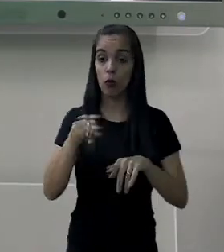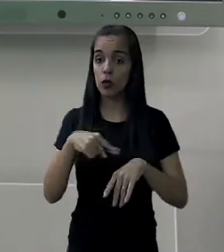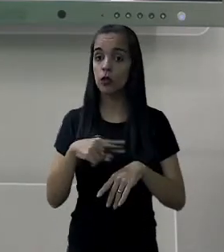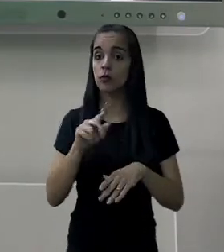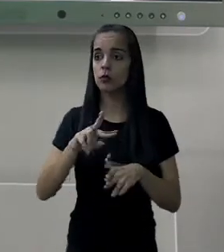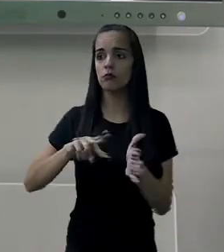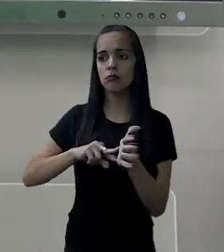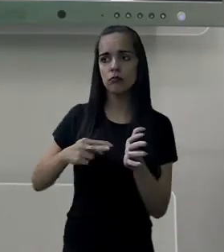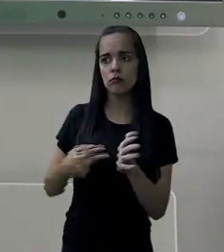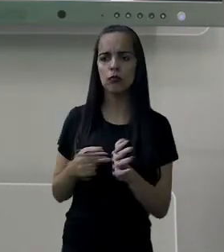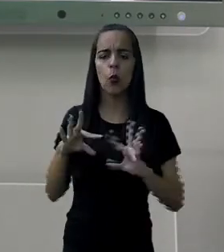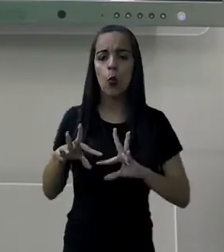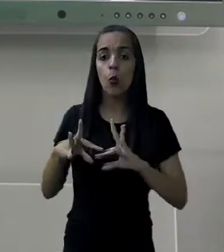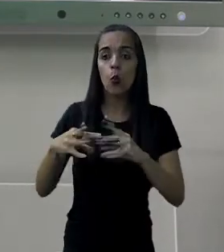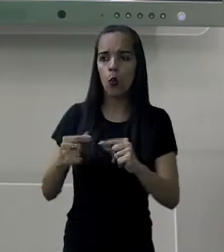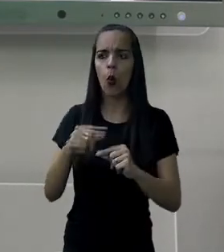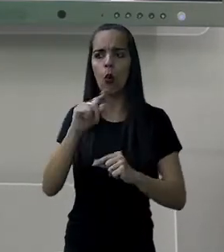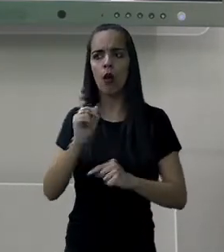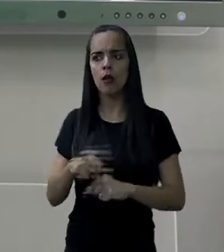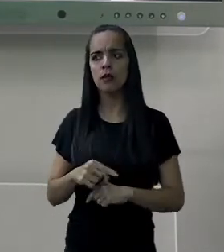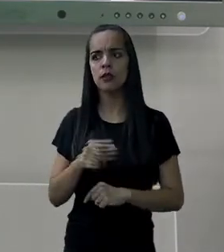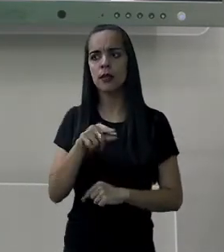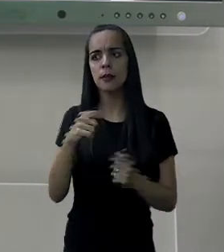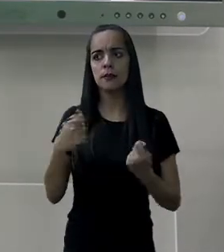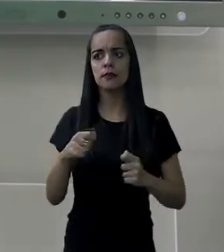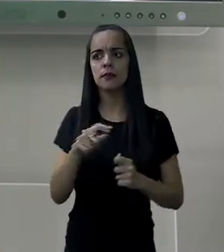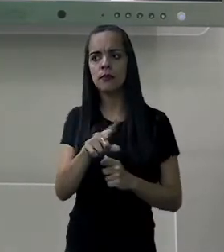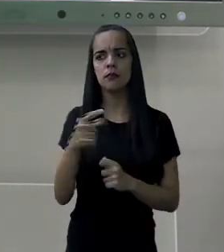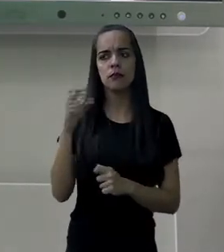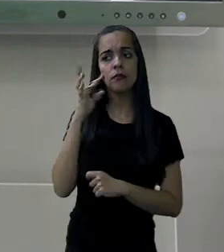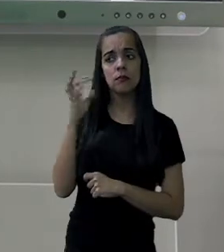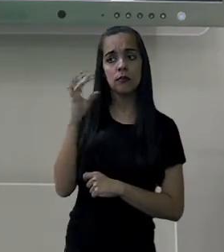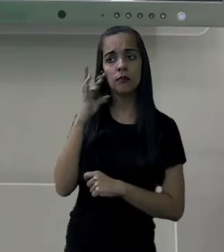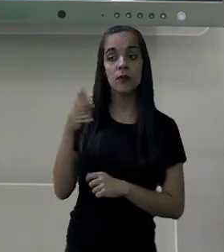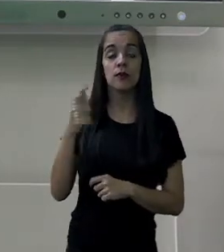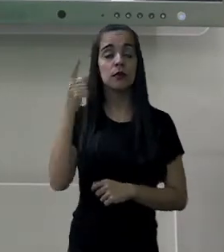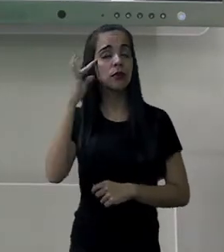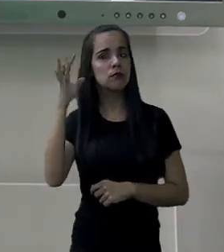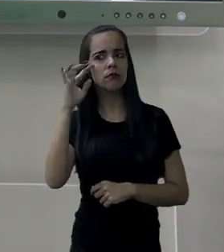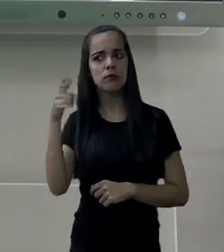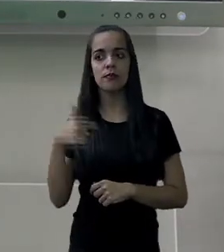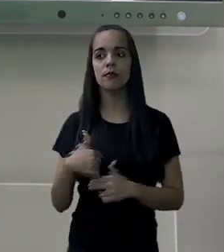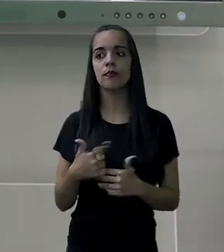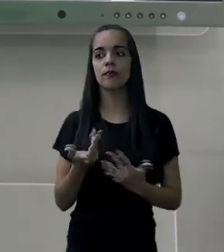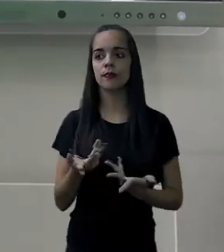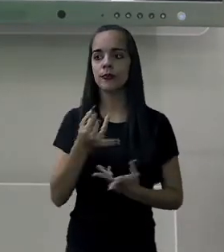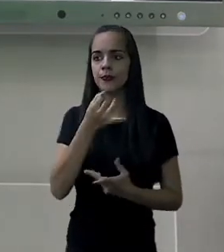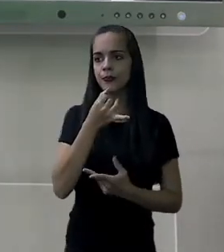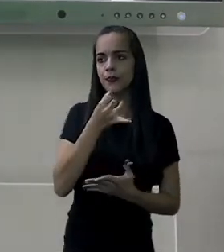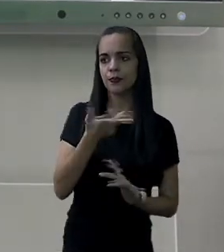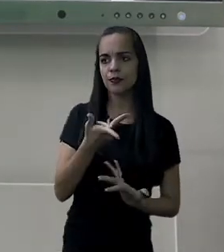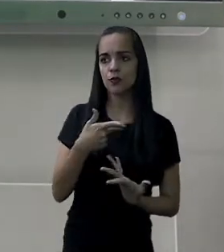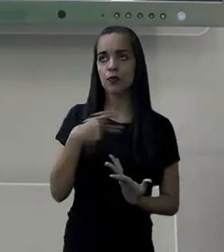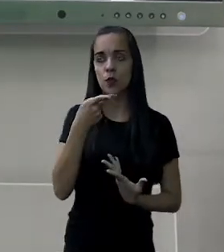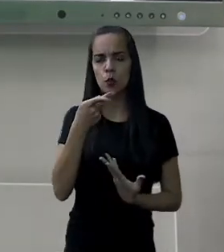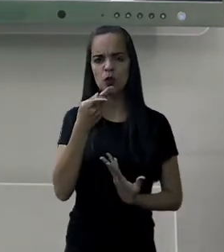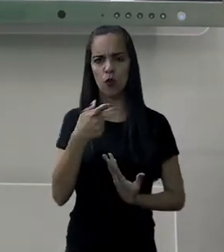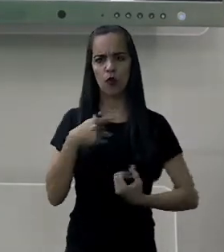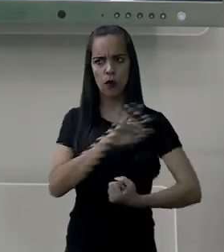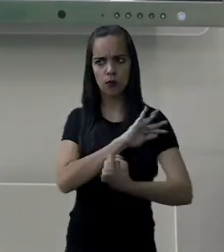isso tudo você imagina agora, eu quero que você entenda, quando eu falo de